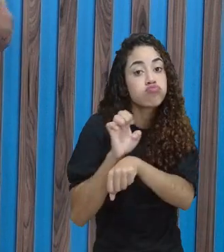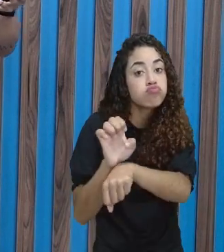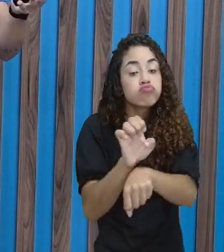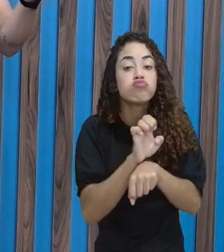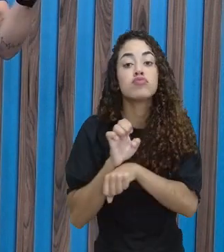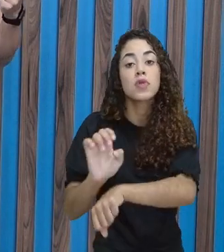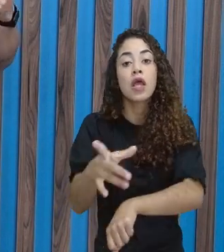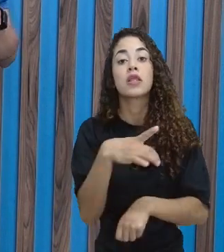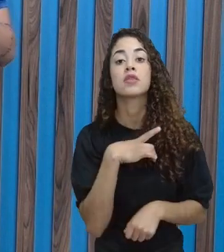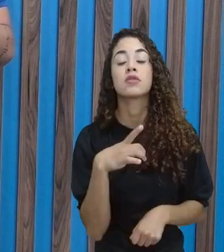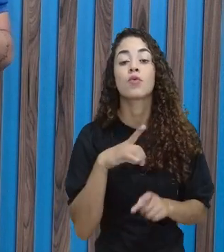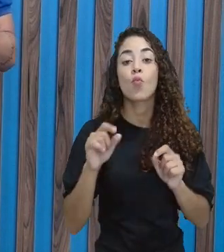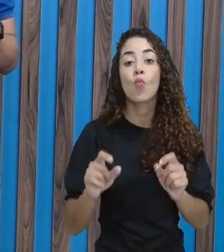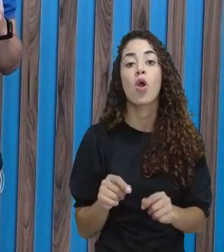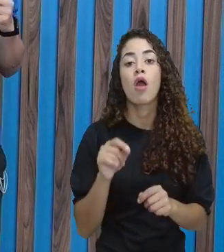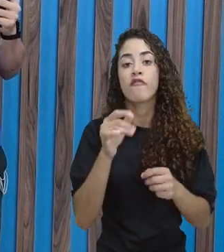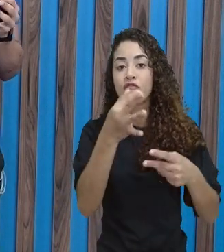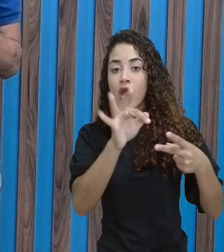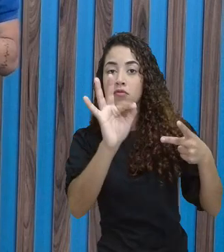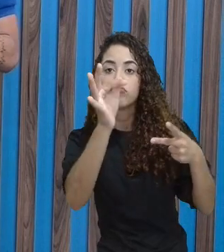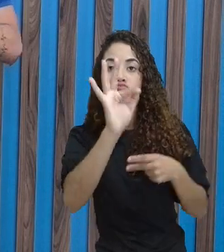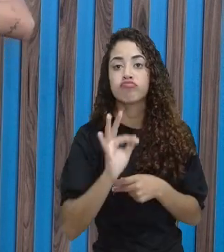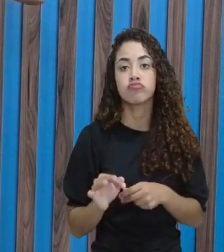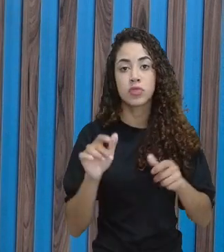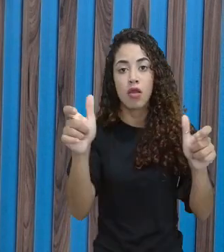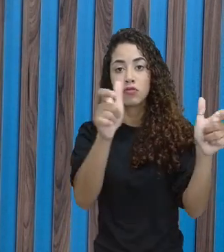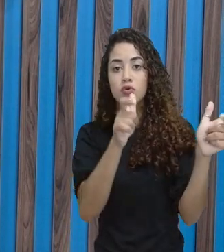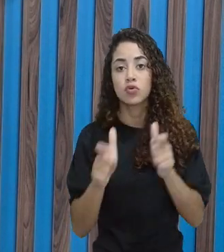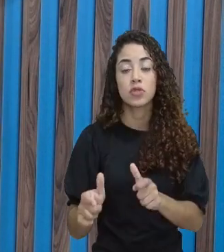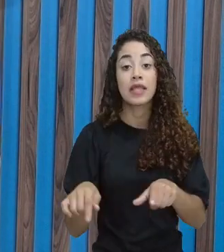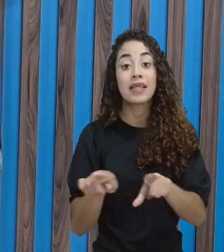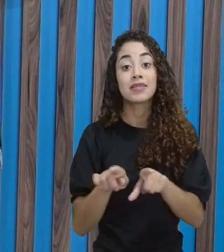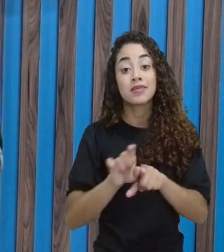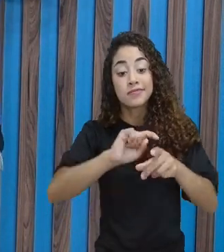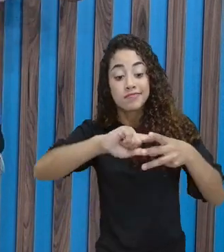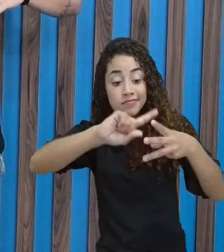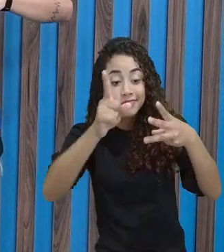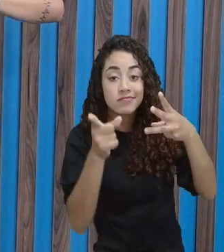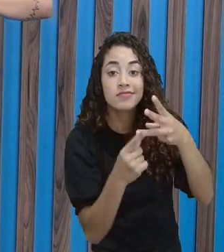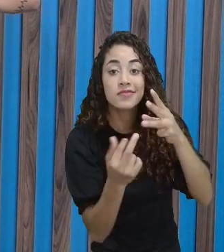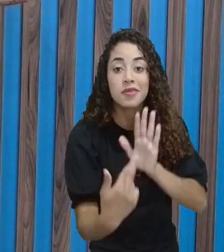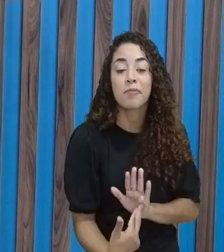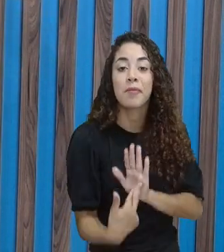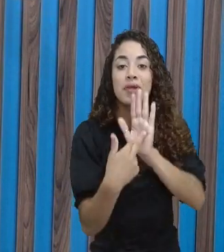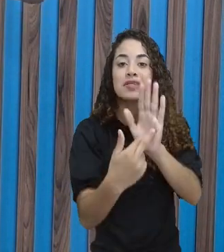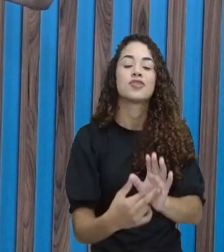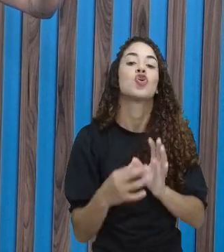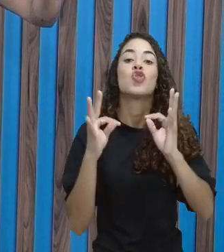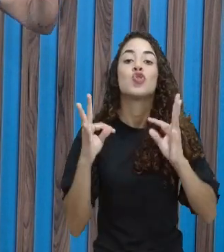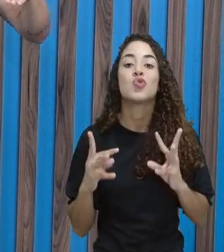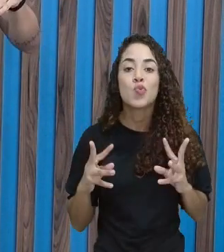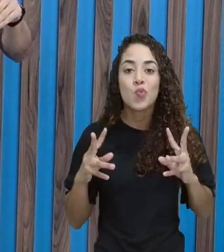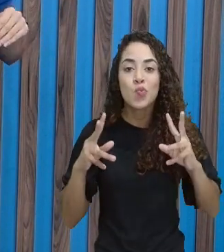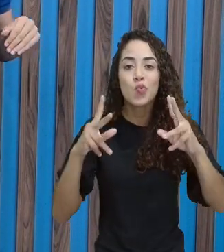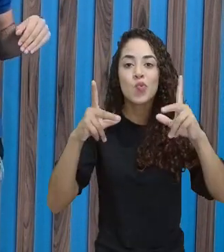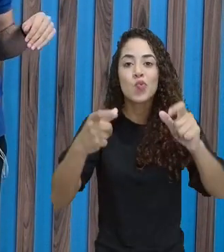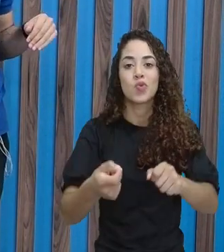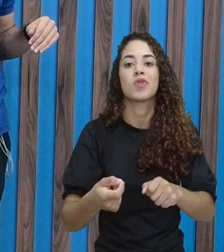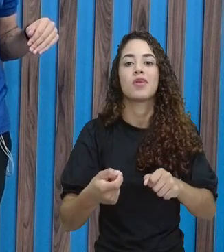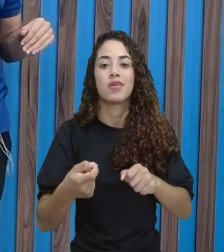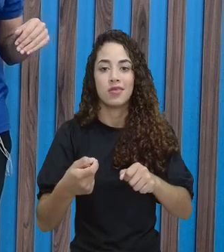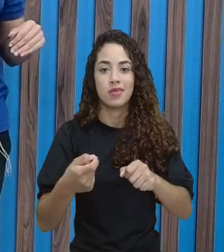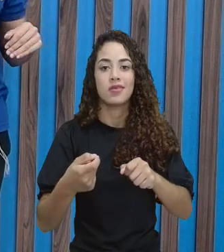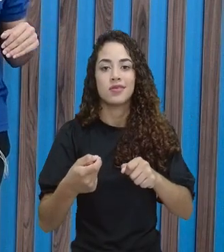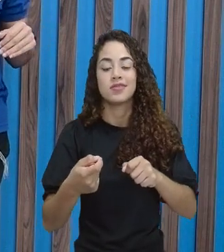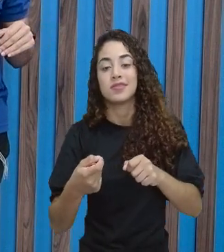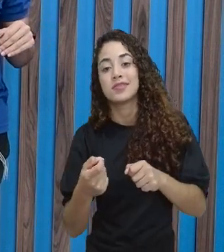estado tem as suas federações e a confederação representa ali todas as federações que a gente